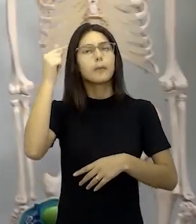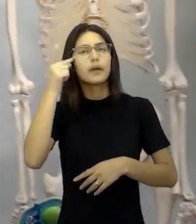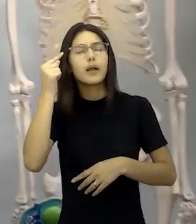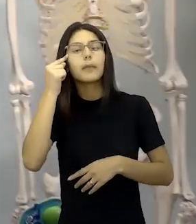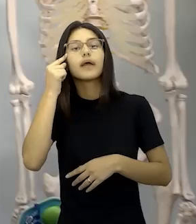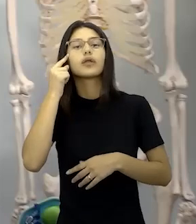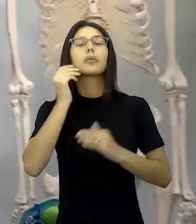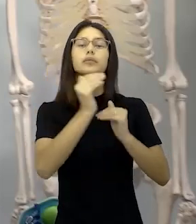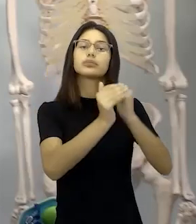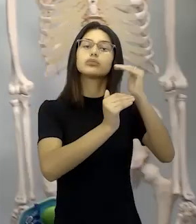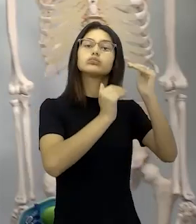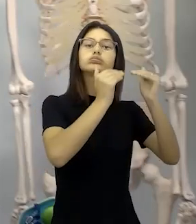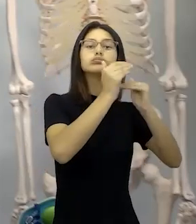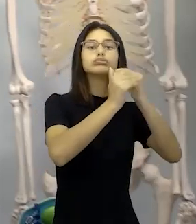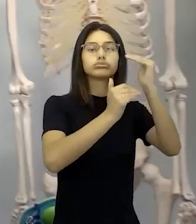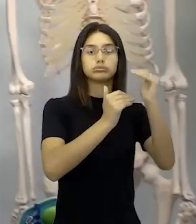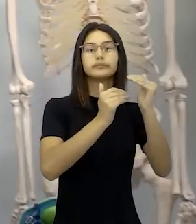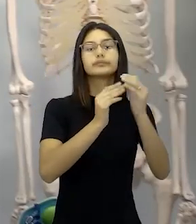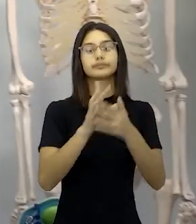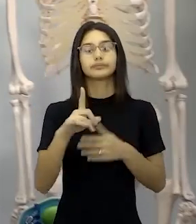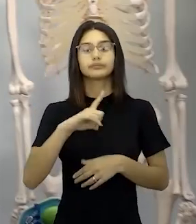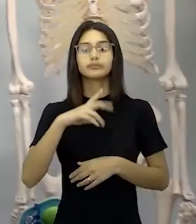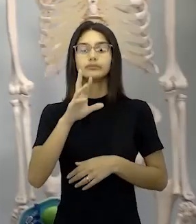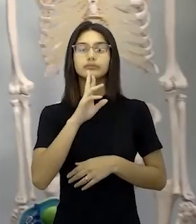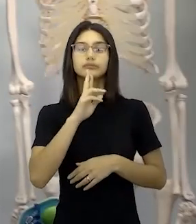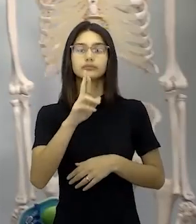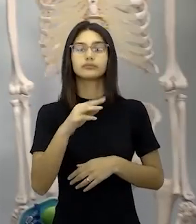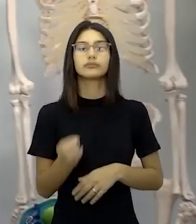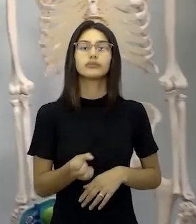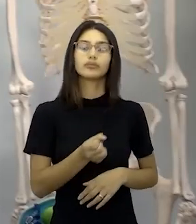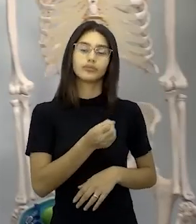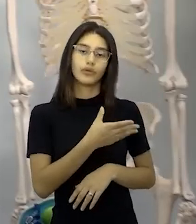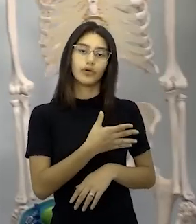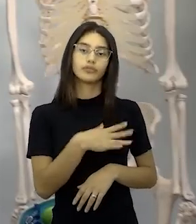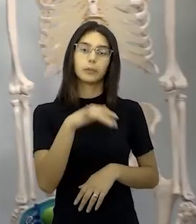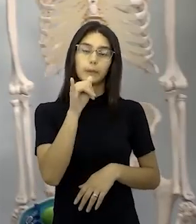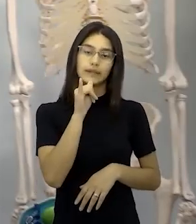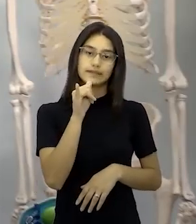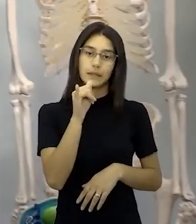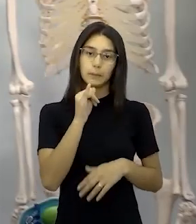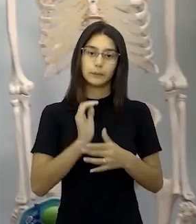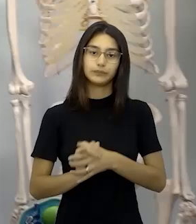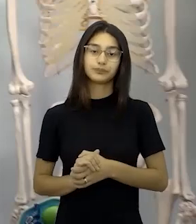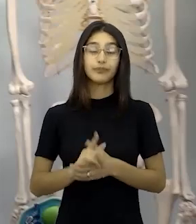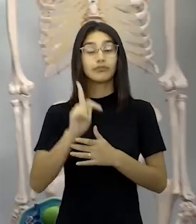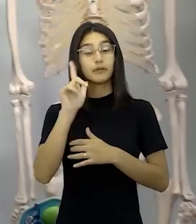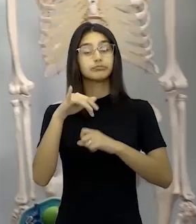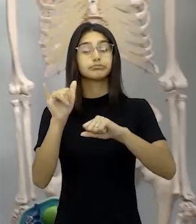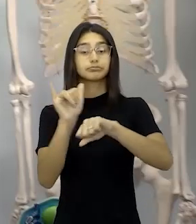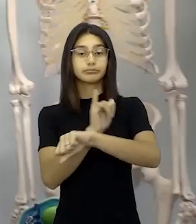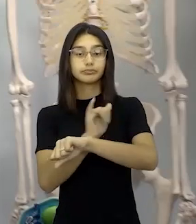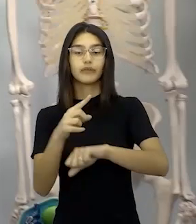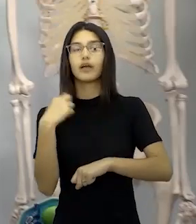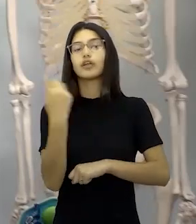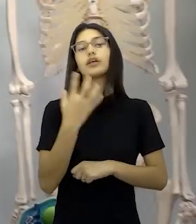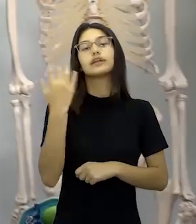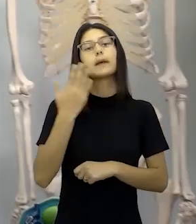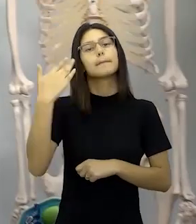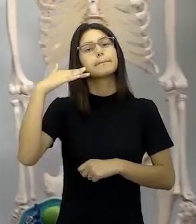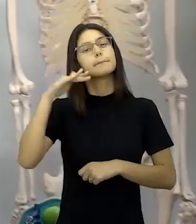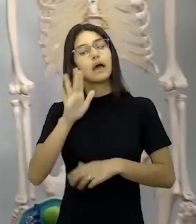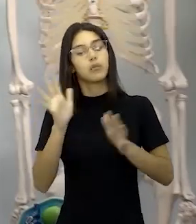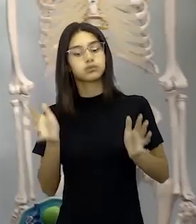para a construção de uma resposta nova, por exemplo. E essa é uma estratégia que a gente quer cada vez